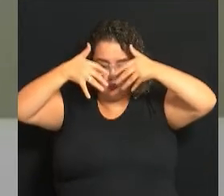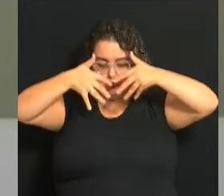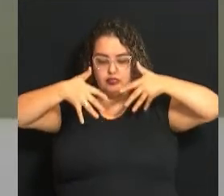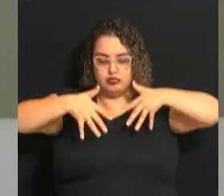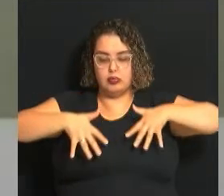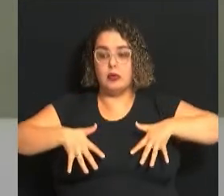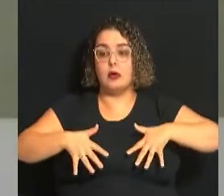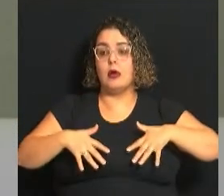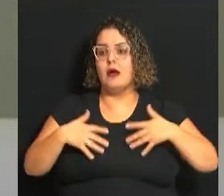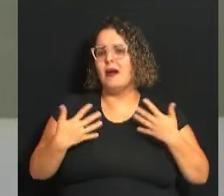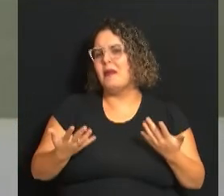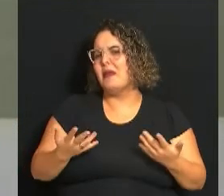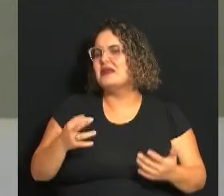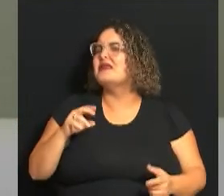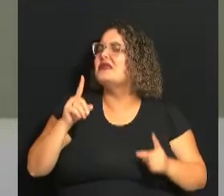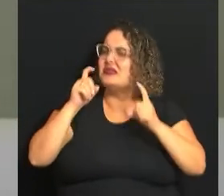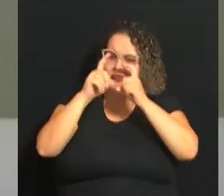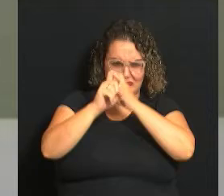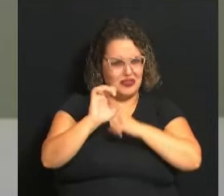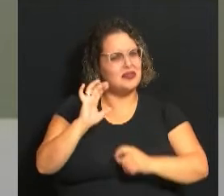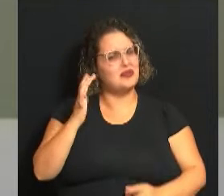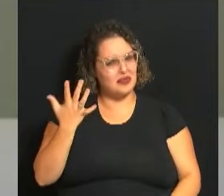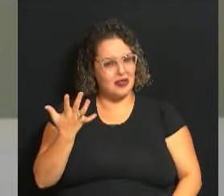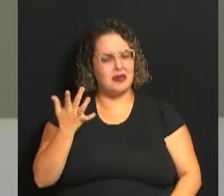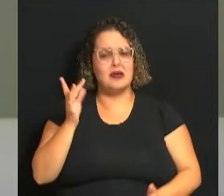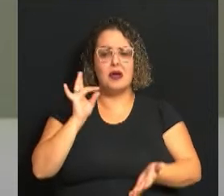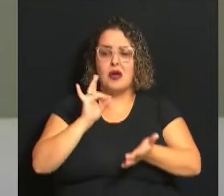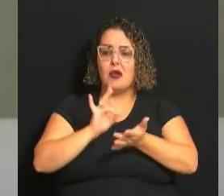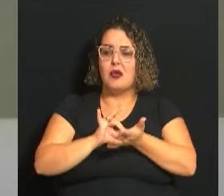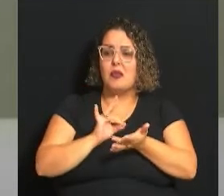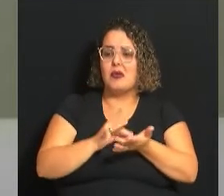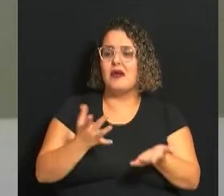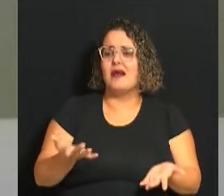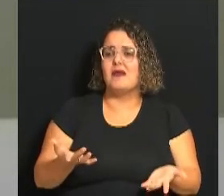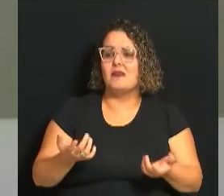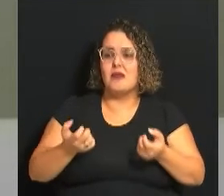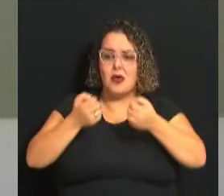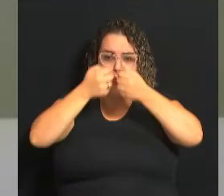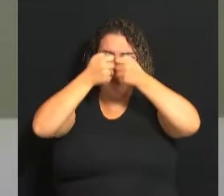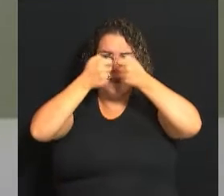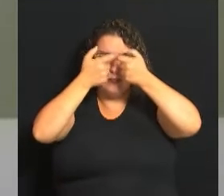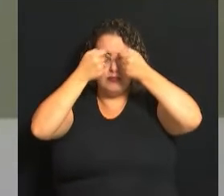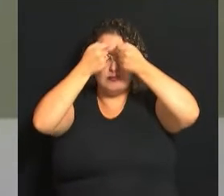mas é uma coisa muito rara, porque na realidade ele cresce tão rápido